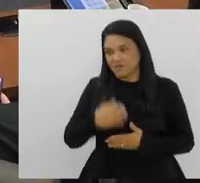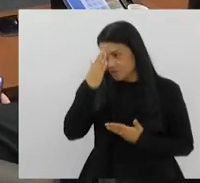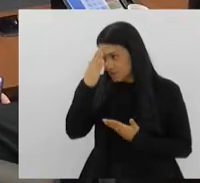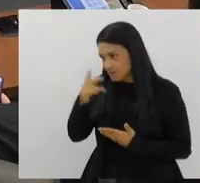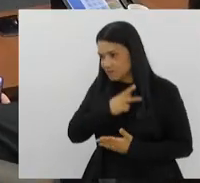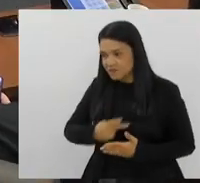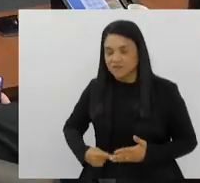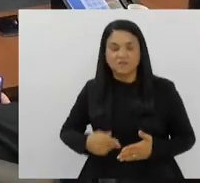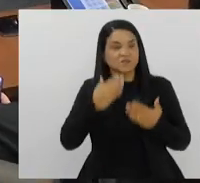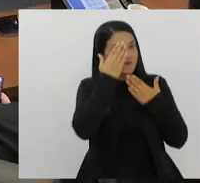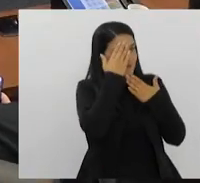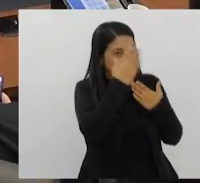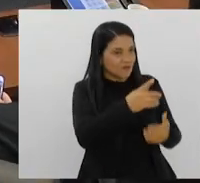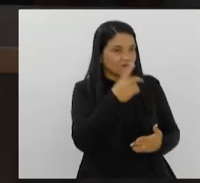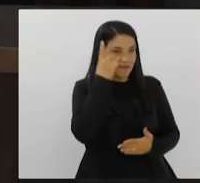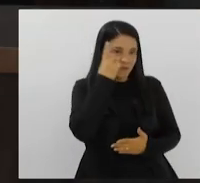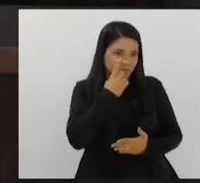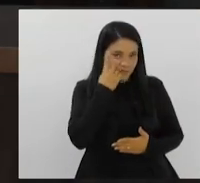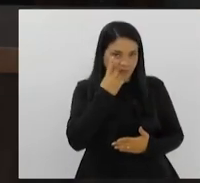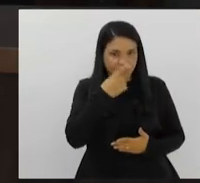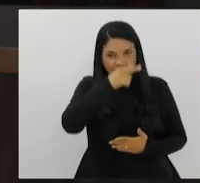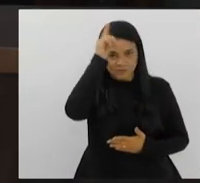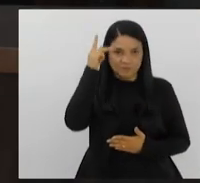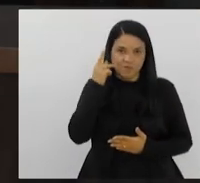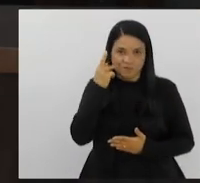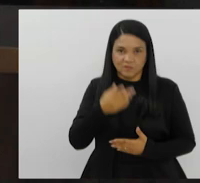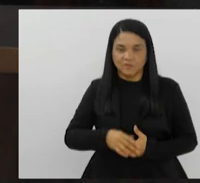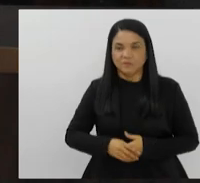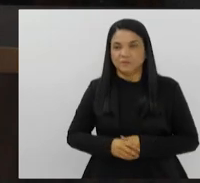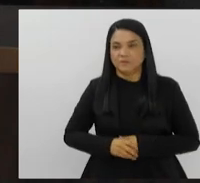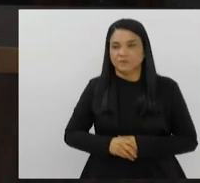nosso nobre deputado Luiz Paulo.